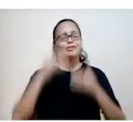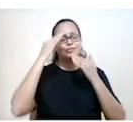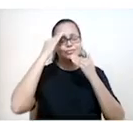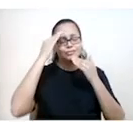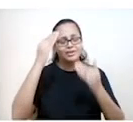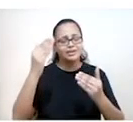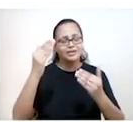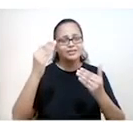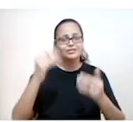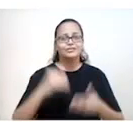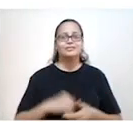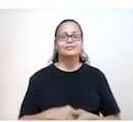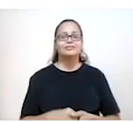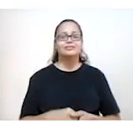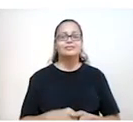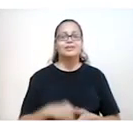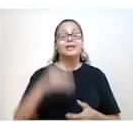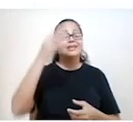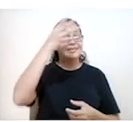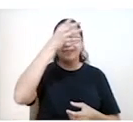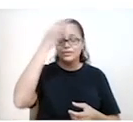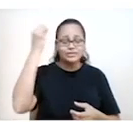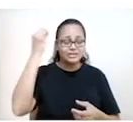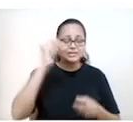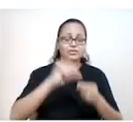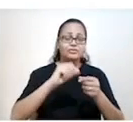Muito obrigado. Não se esqueçam de